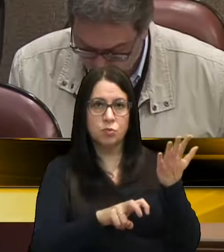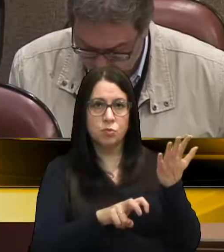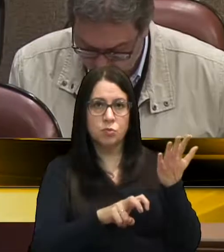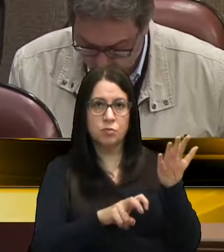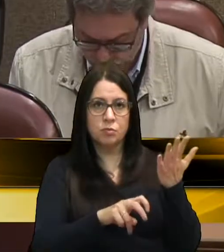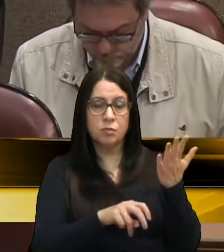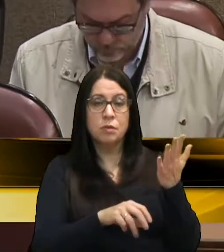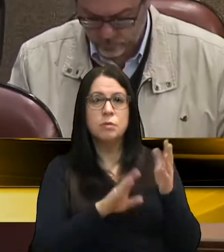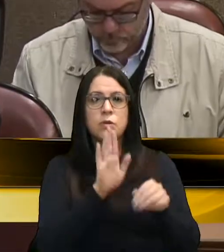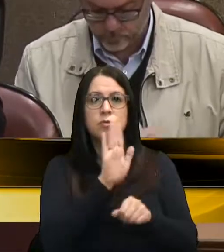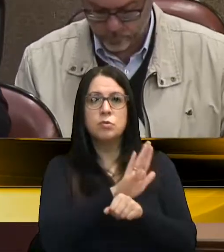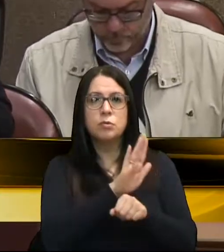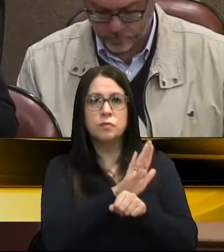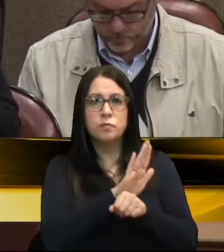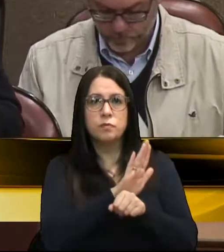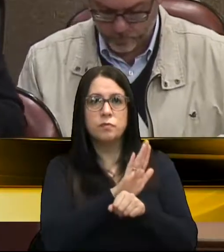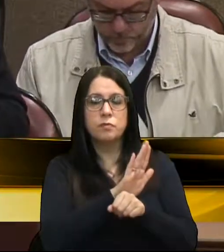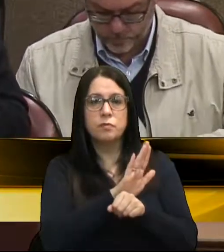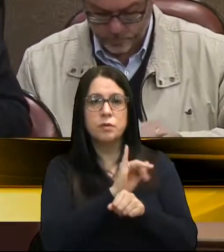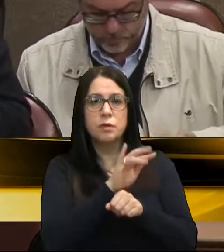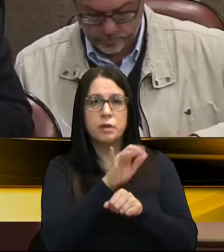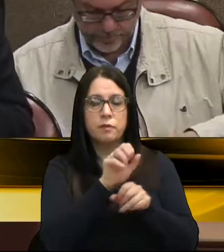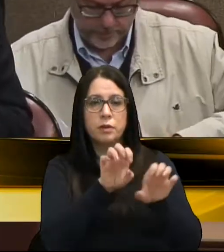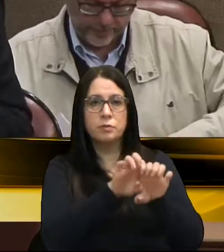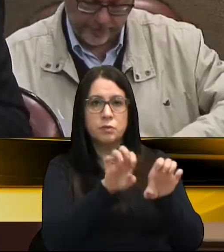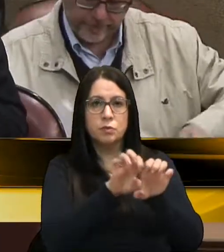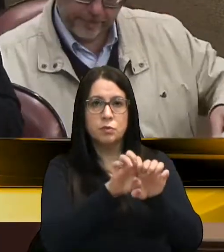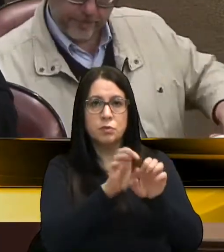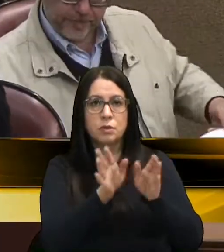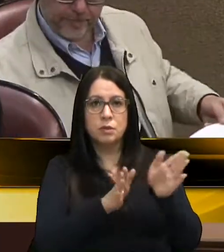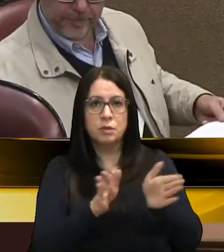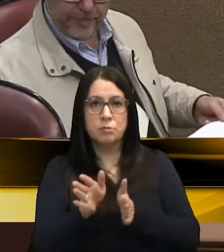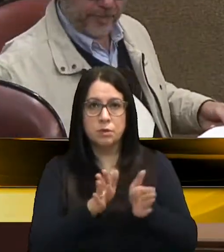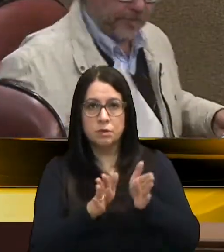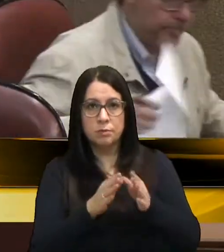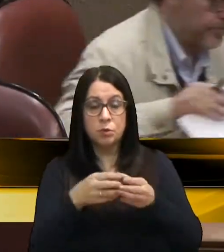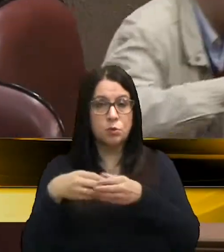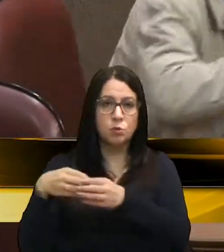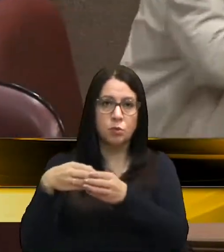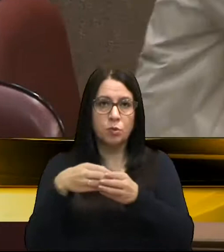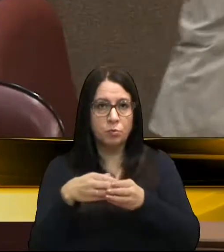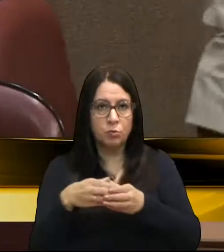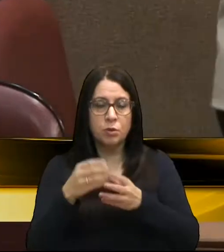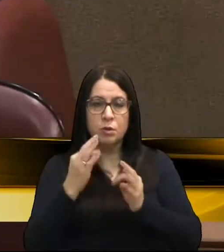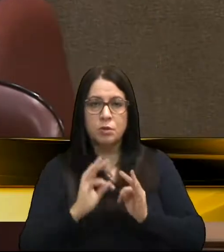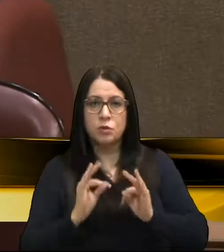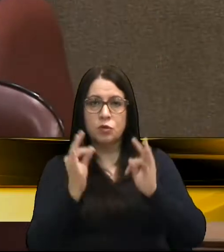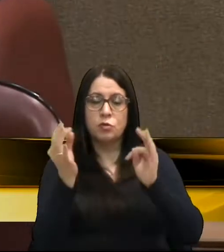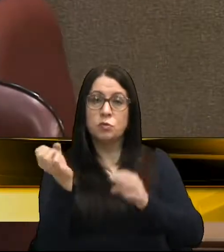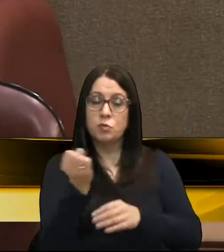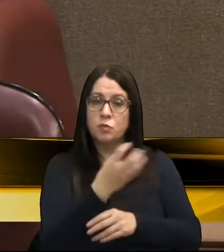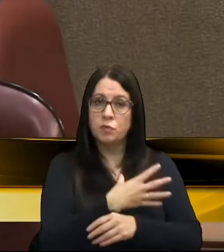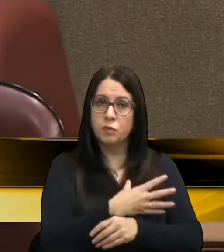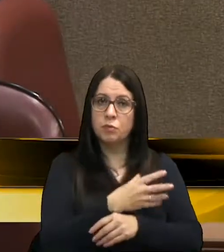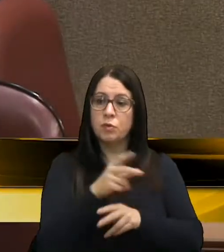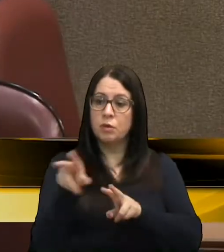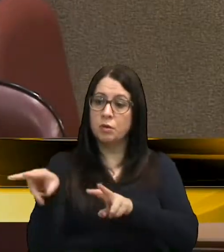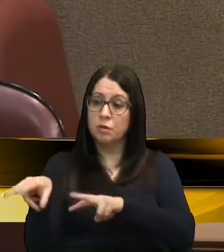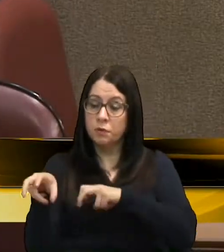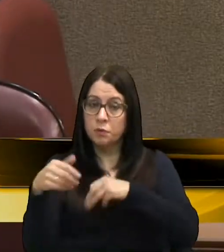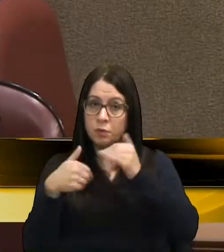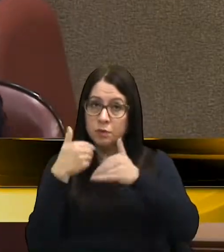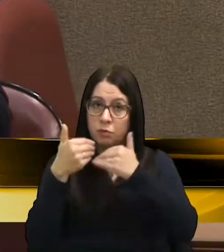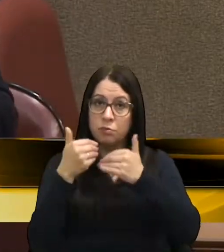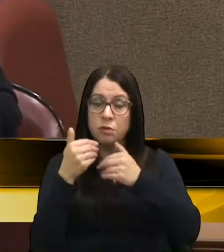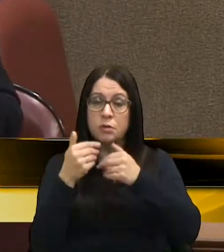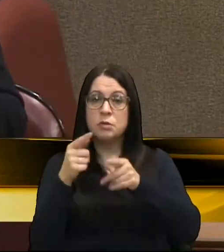sendo beneficiadas a infraestrutura e acessibilidade, turismo, tecnologia e inovação, agricultura e